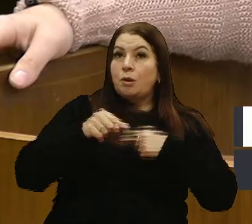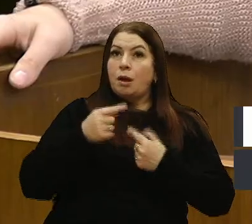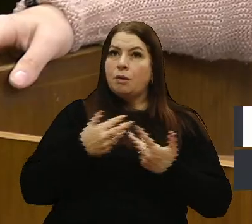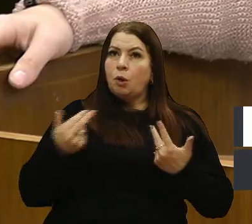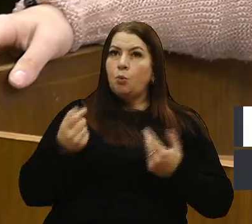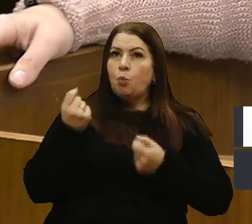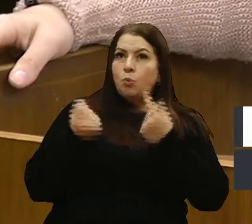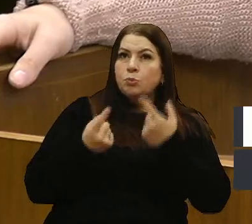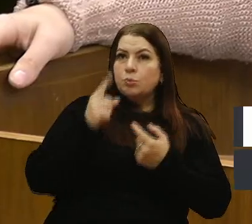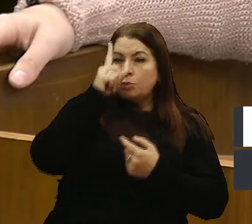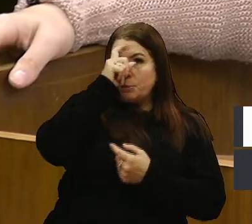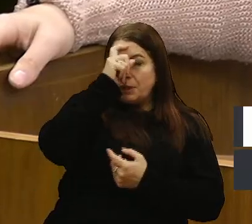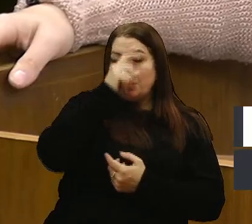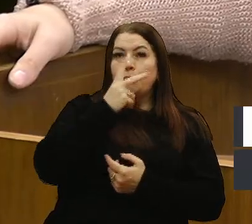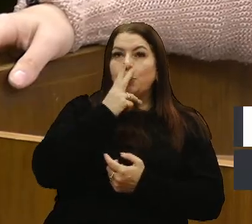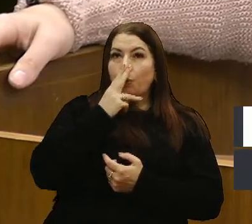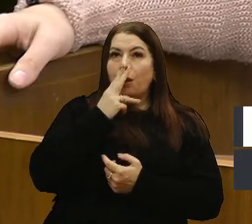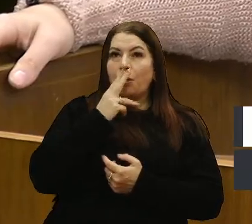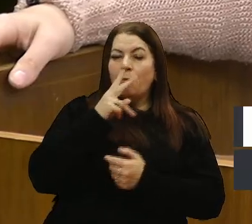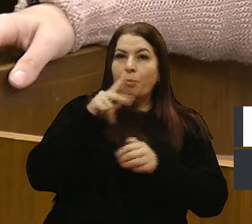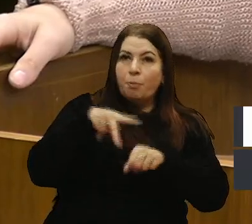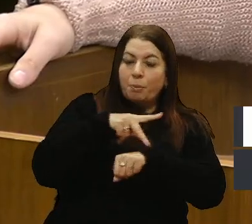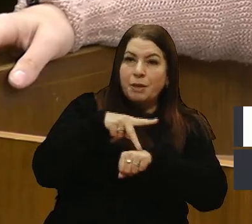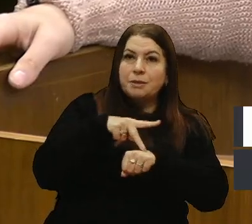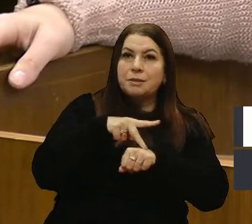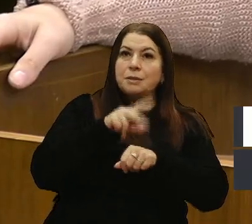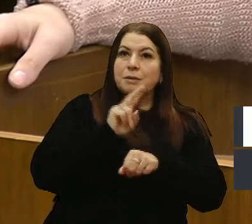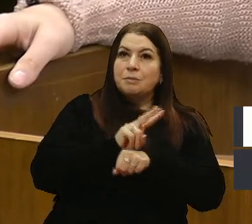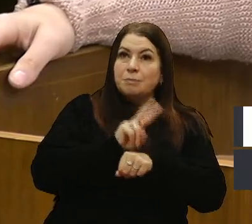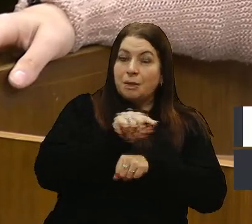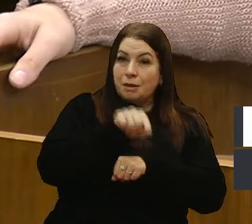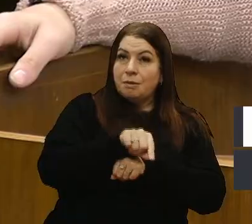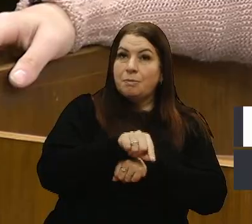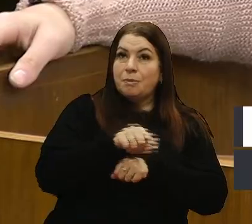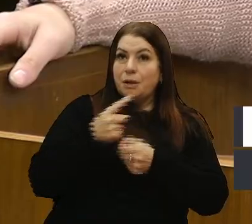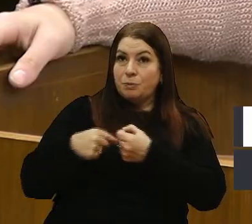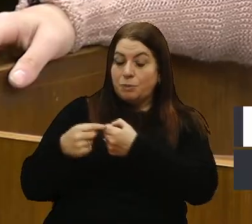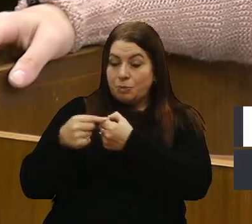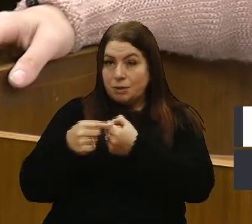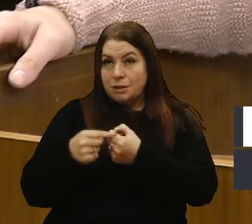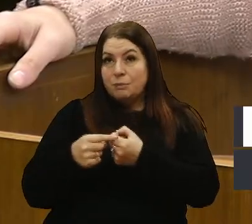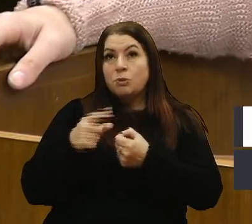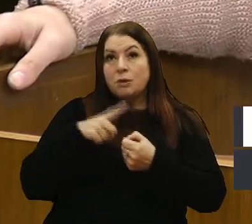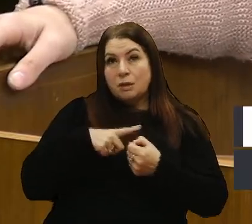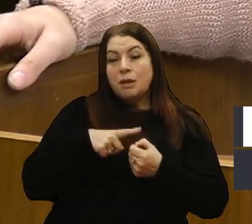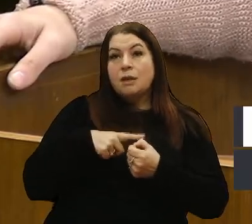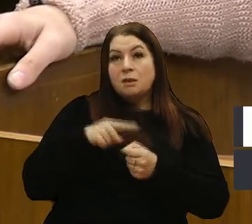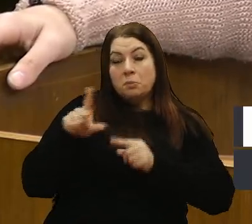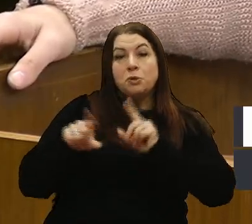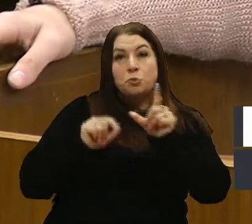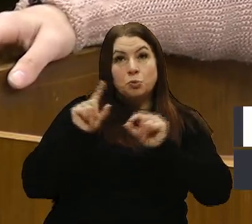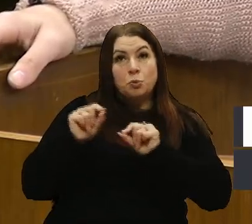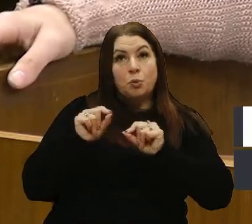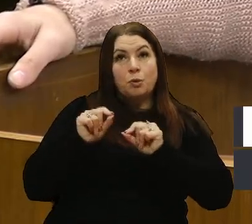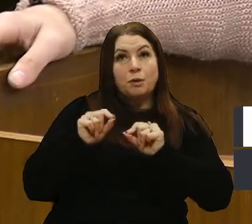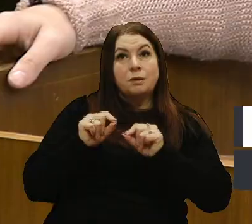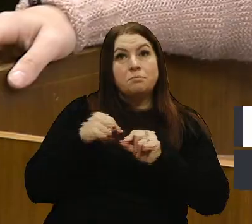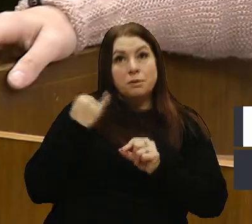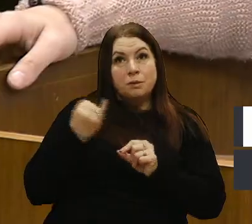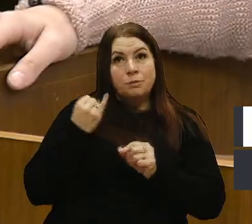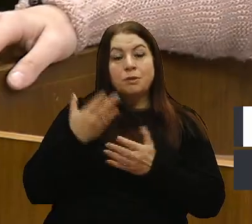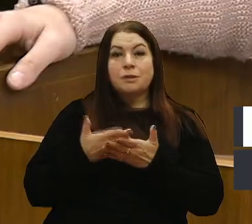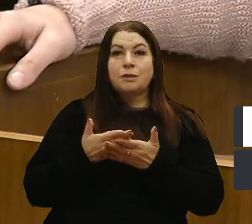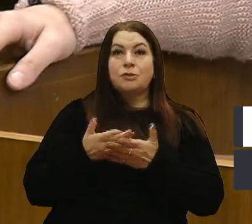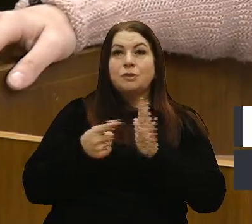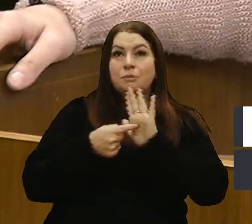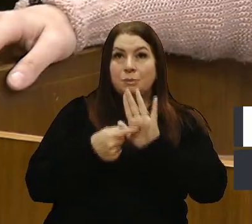alguns hospitais como da União, mantidos pela União para os municípios, tem sido uma alternativa mais viável que tem